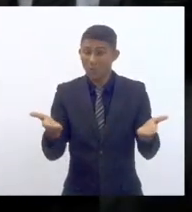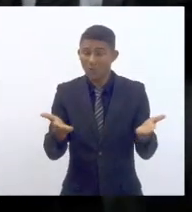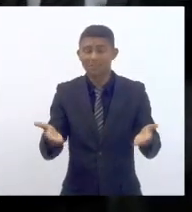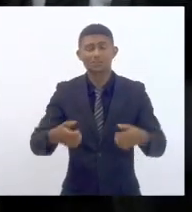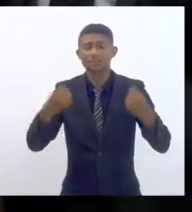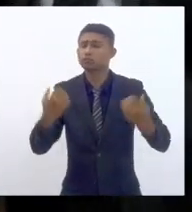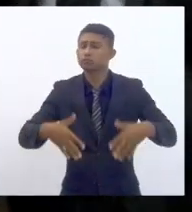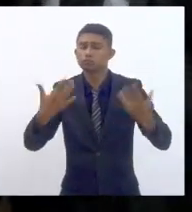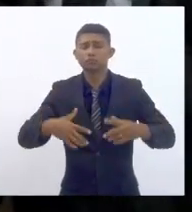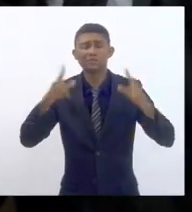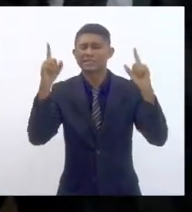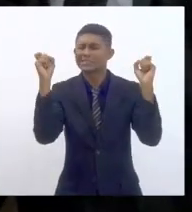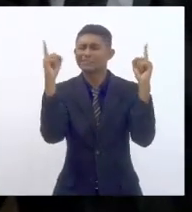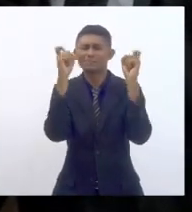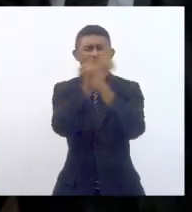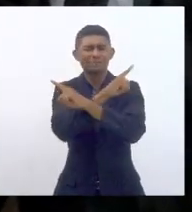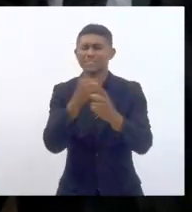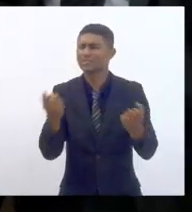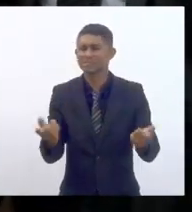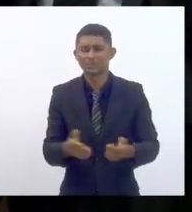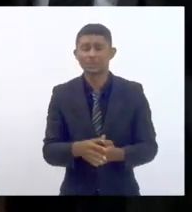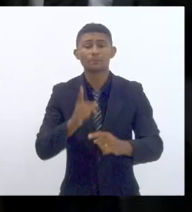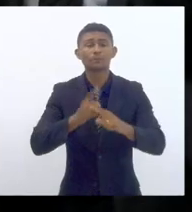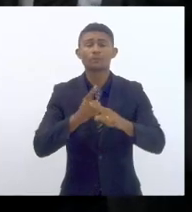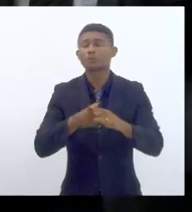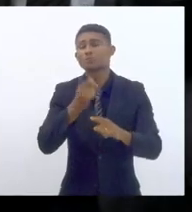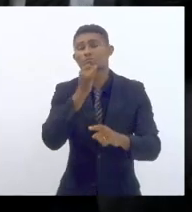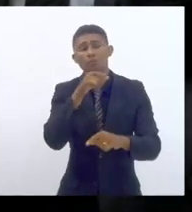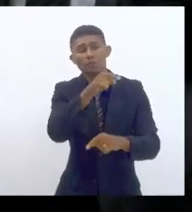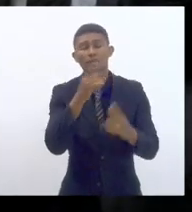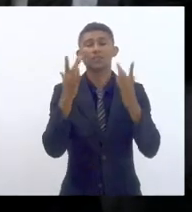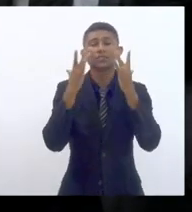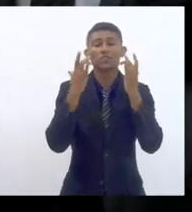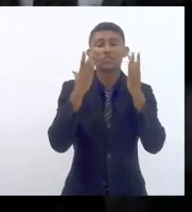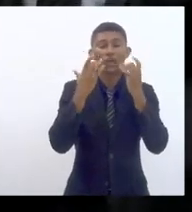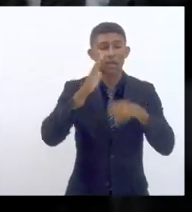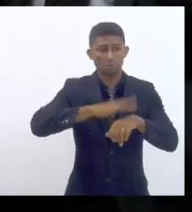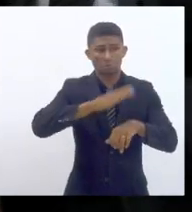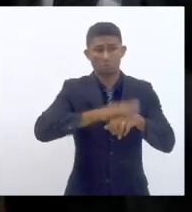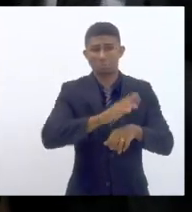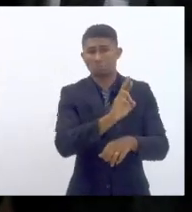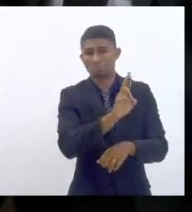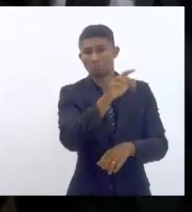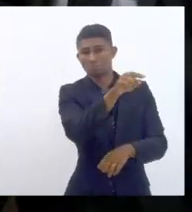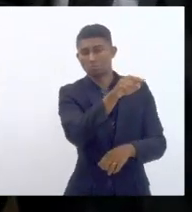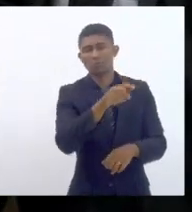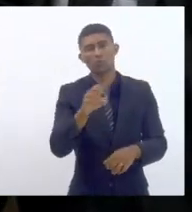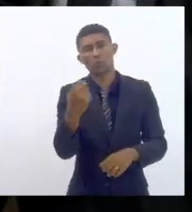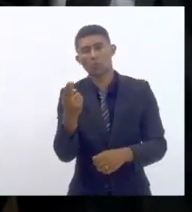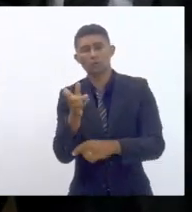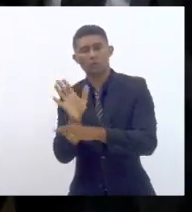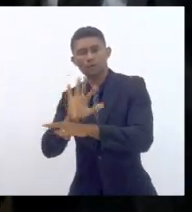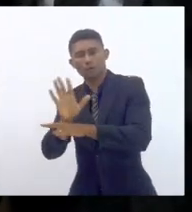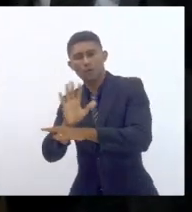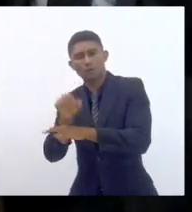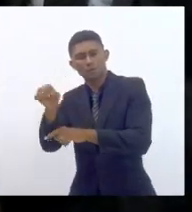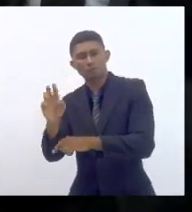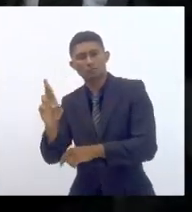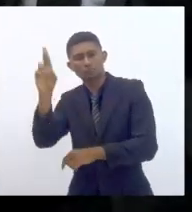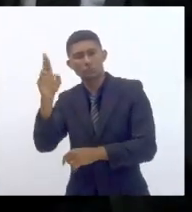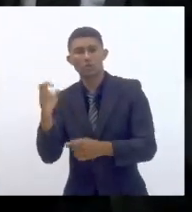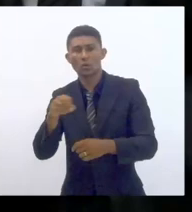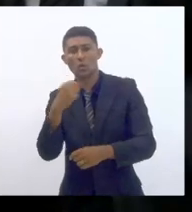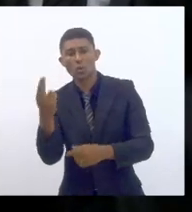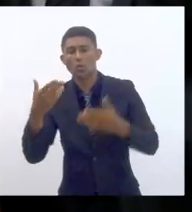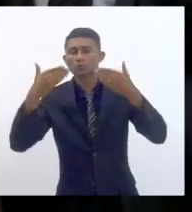burocracia que quem faz um teatro, um filme, uma exposição de arte, de dança, fica, às